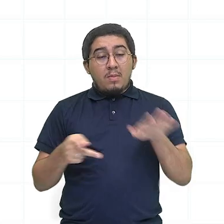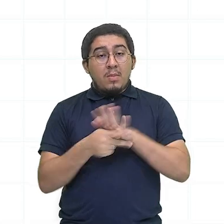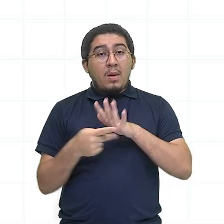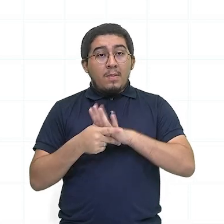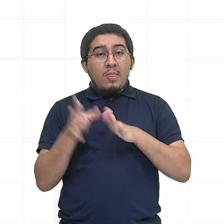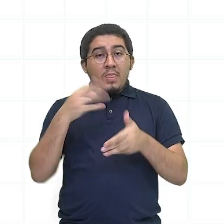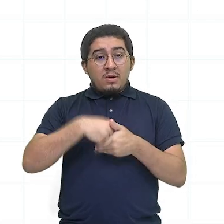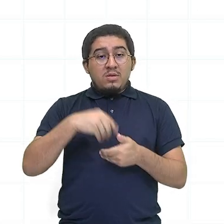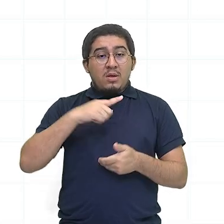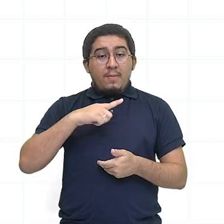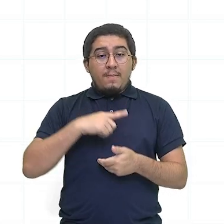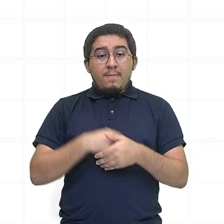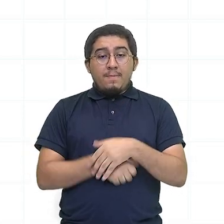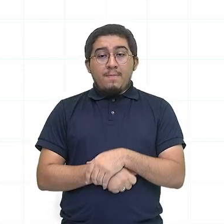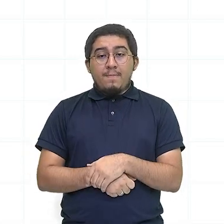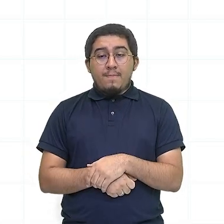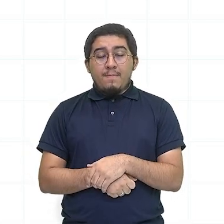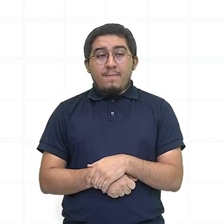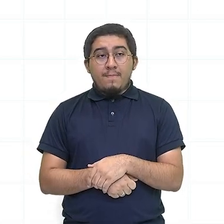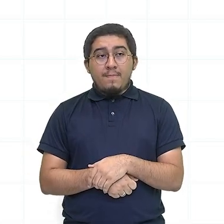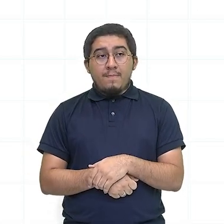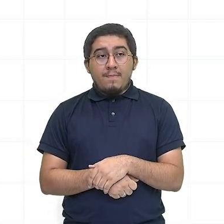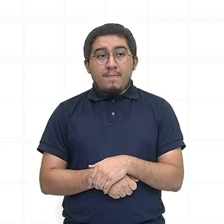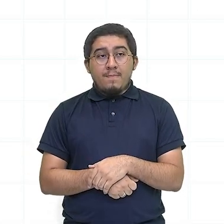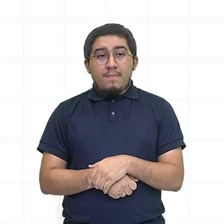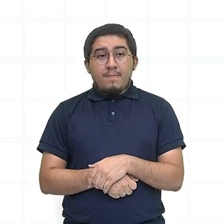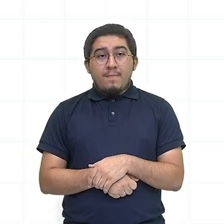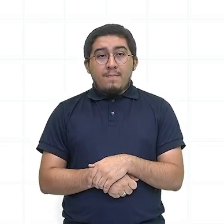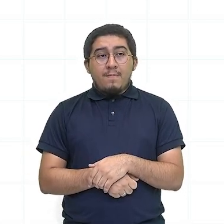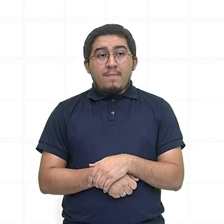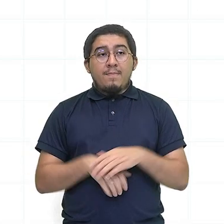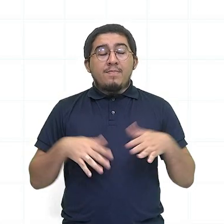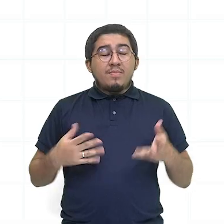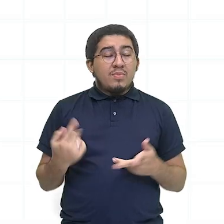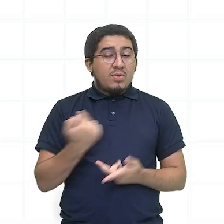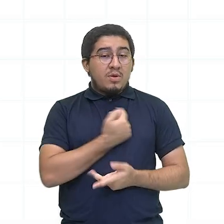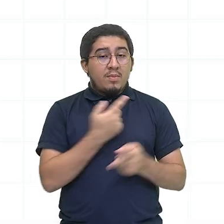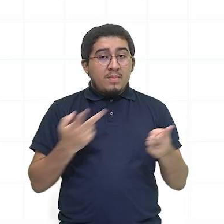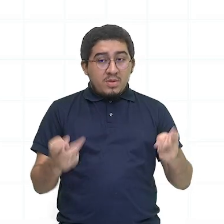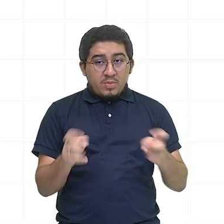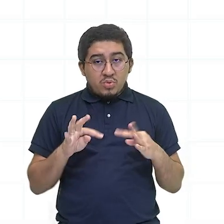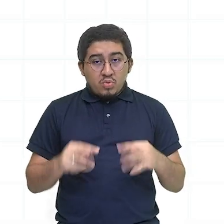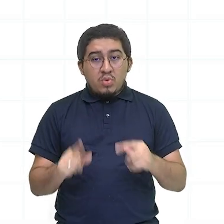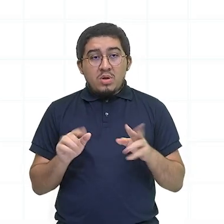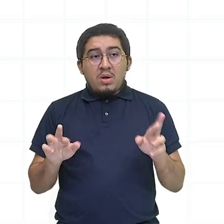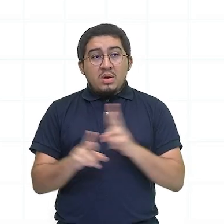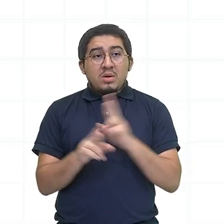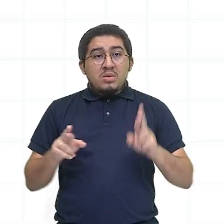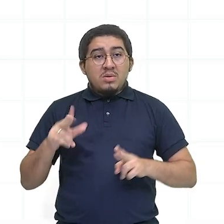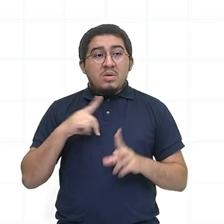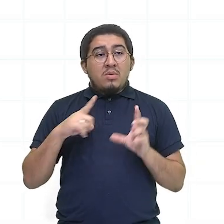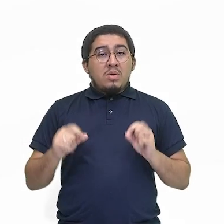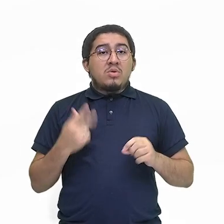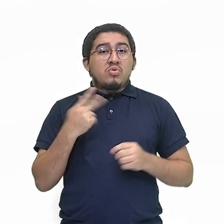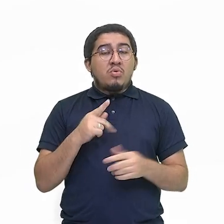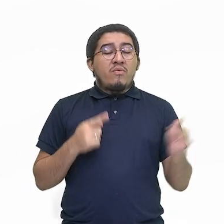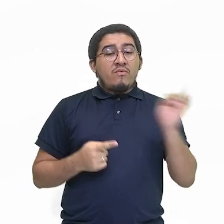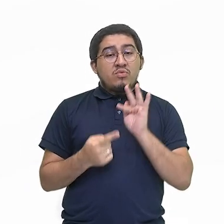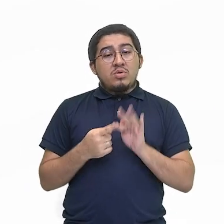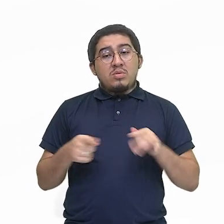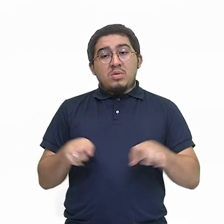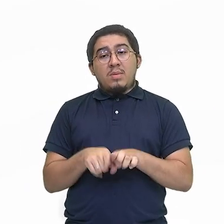denso e o osso. Como percebemos, toda forma tem uma relação com a sua